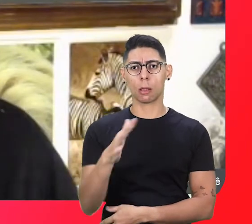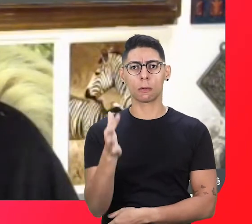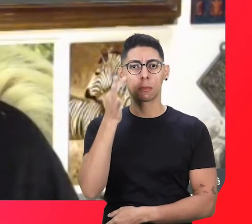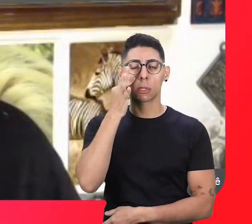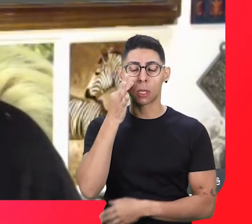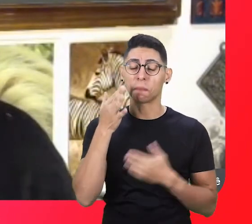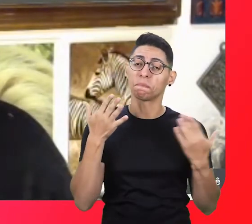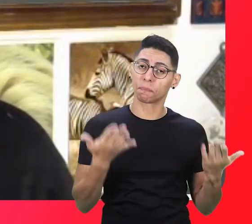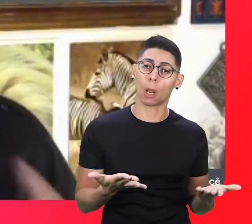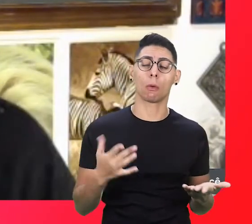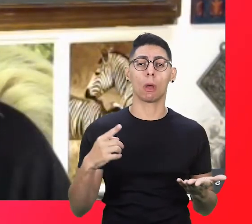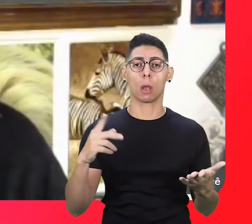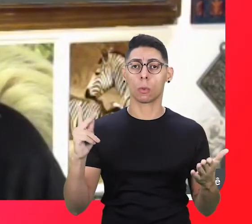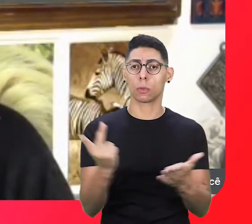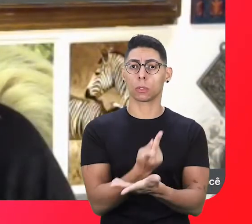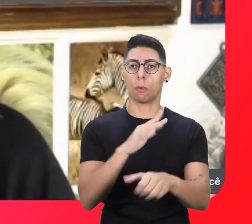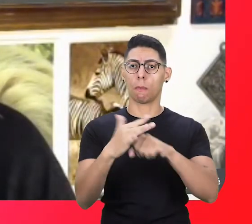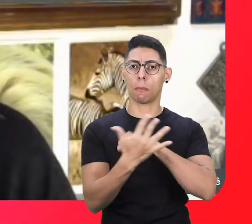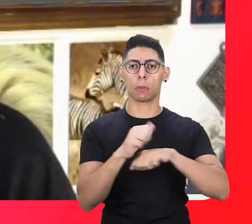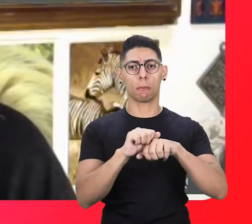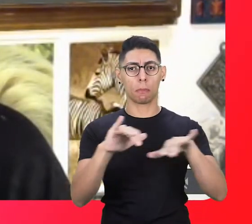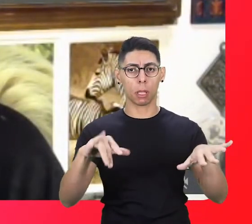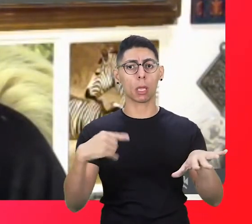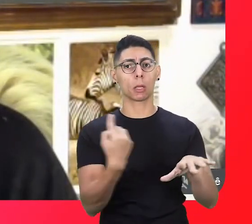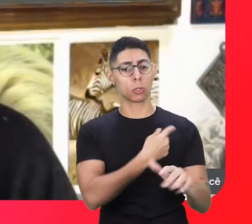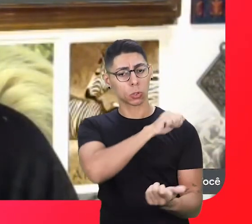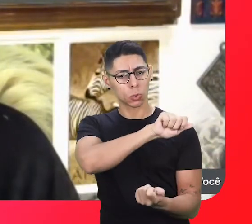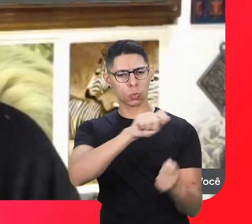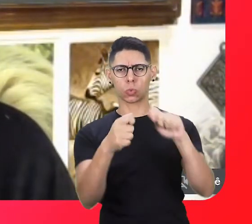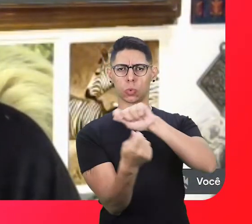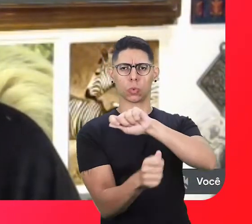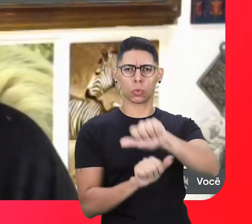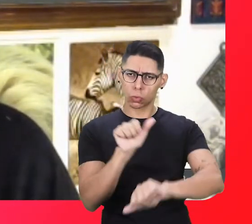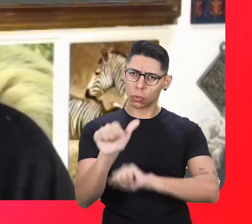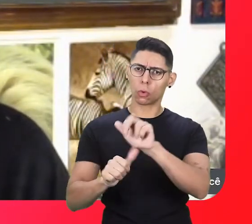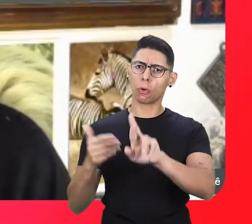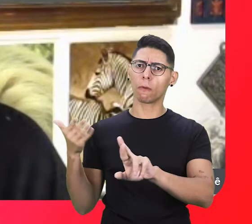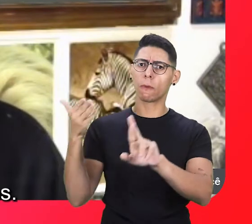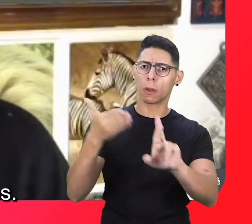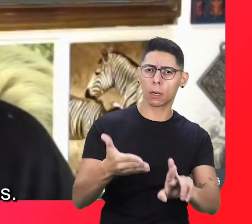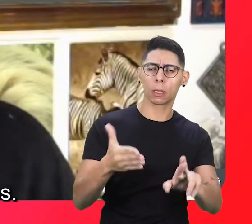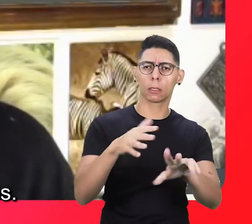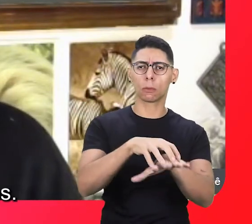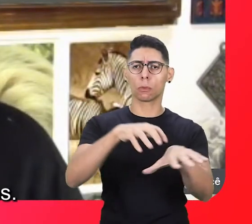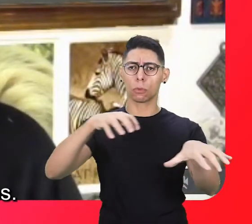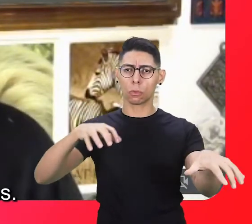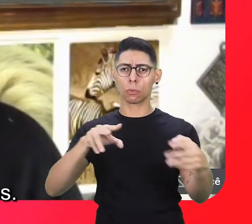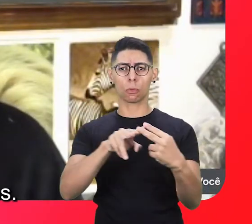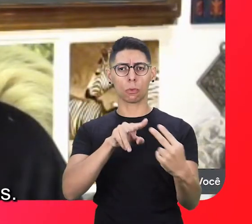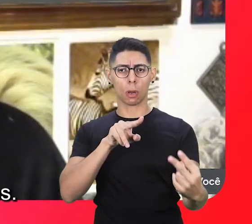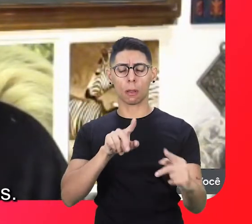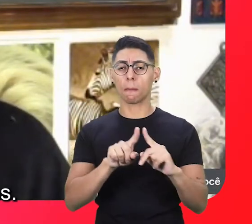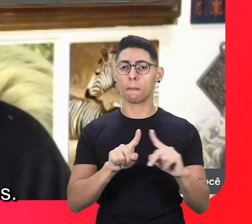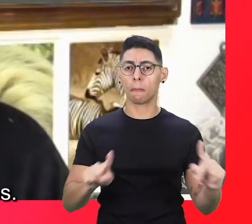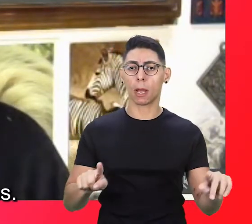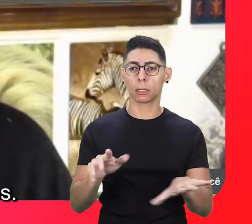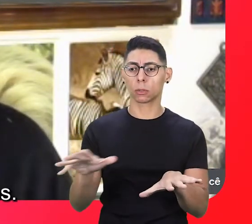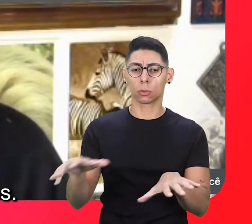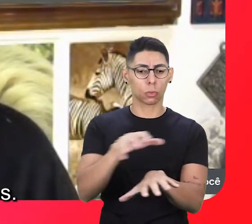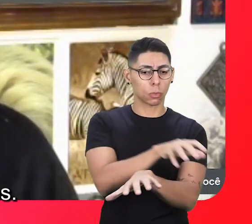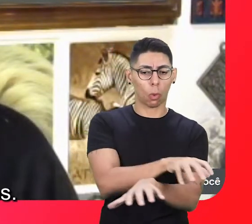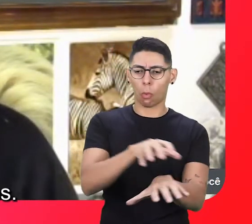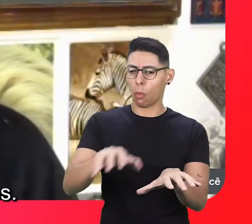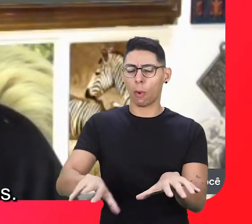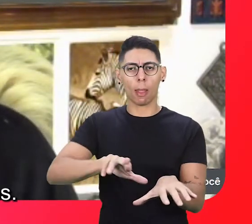a pandemia, a gente se tornou referência em acessibilidade no mundo online. Só que o mundo híbrido não é a soma